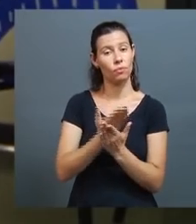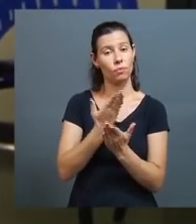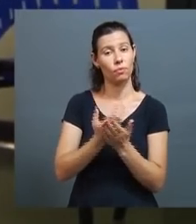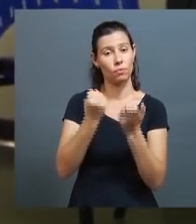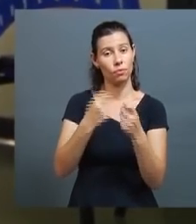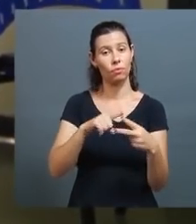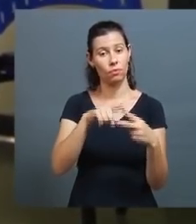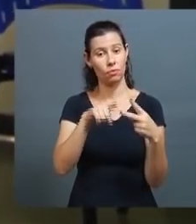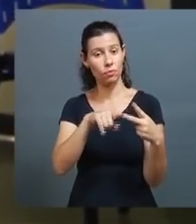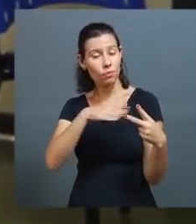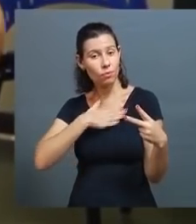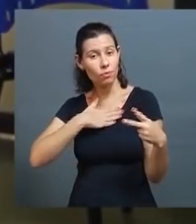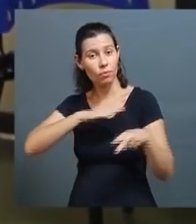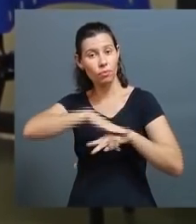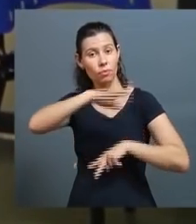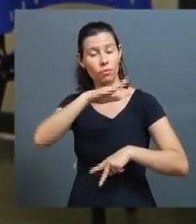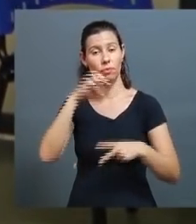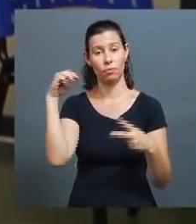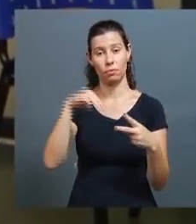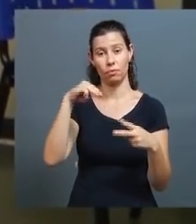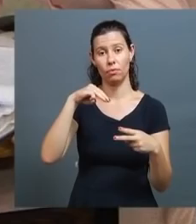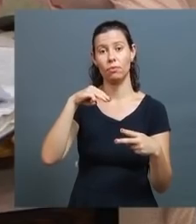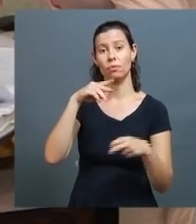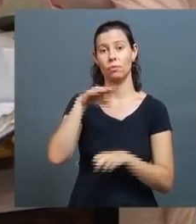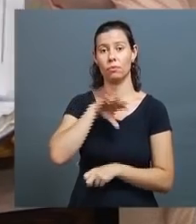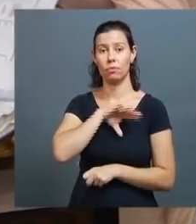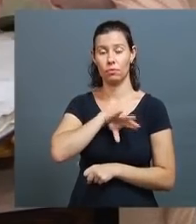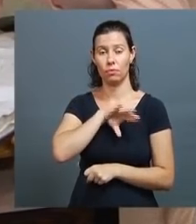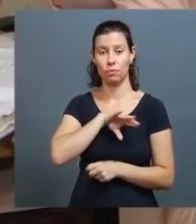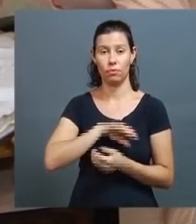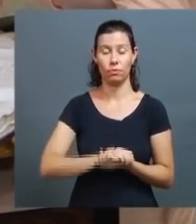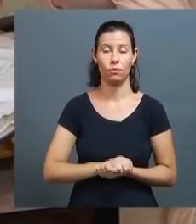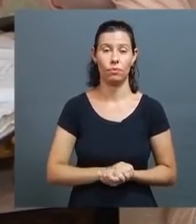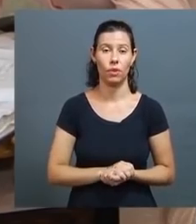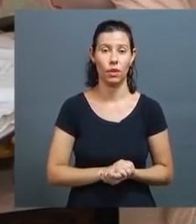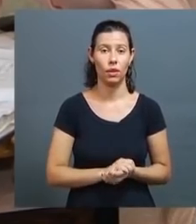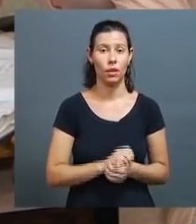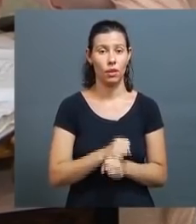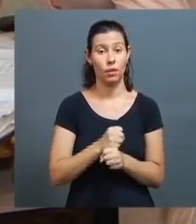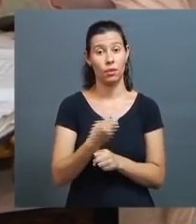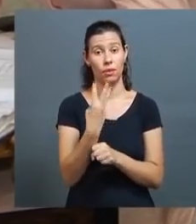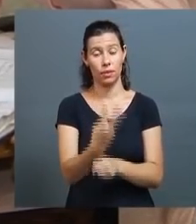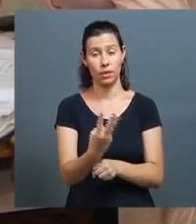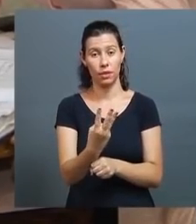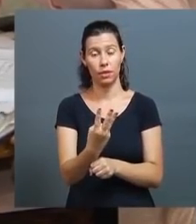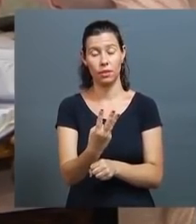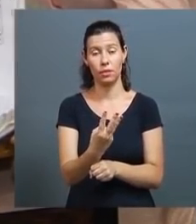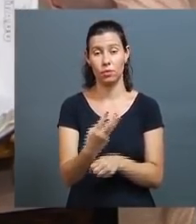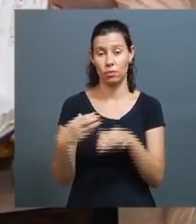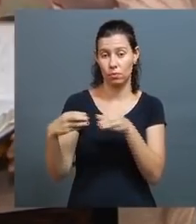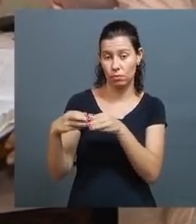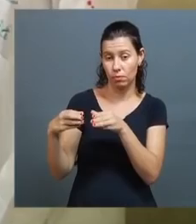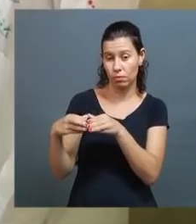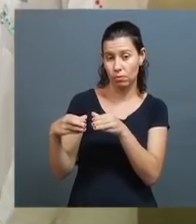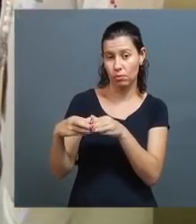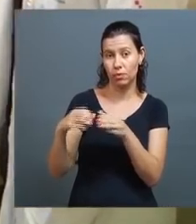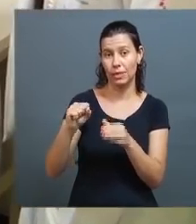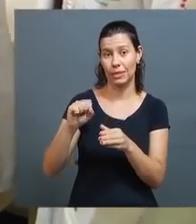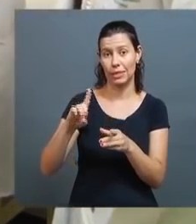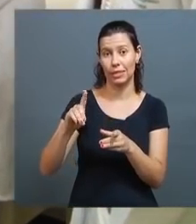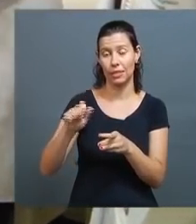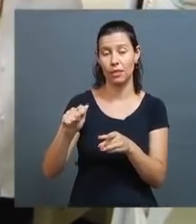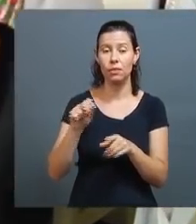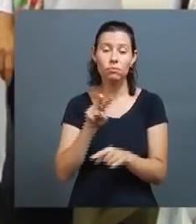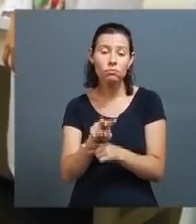preferidas: matemática e língua portuguesa. Há mais ou menos 3 anos, ele é acompanhado pela equipe multiprofissional